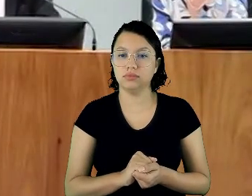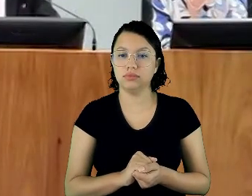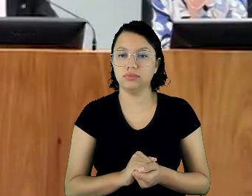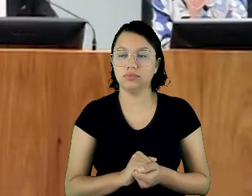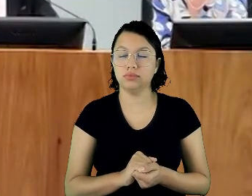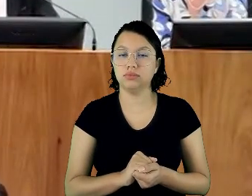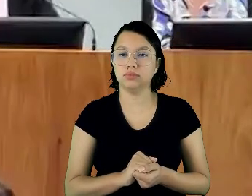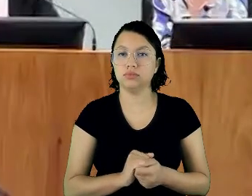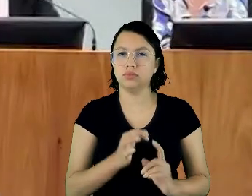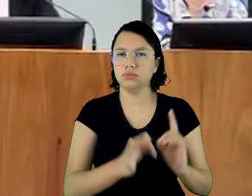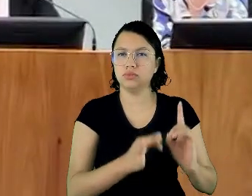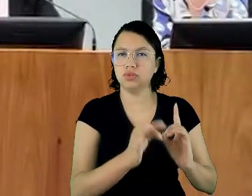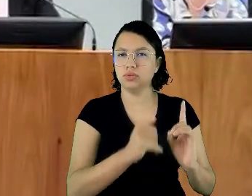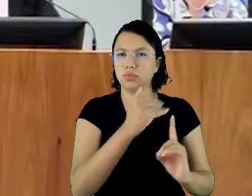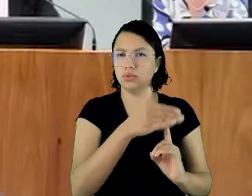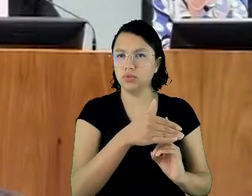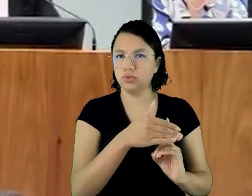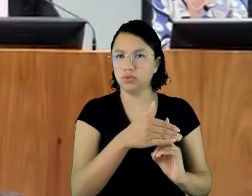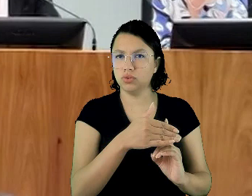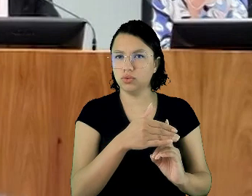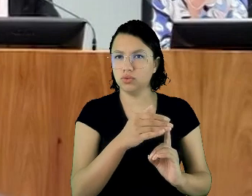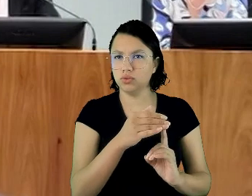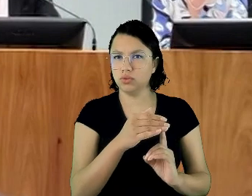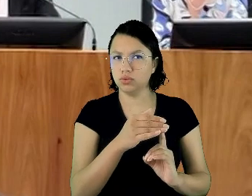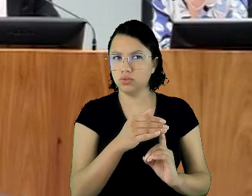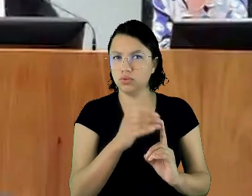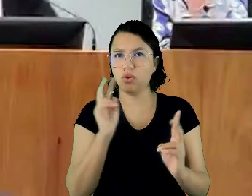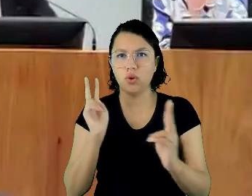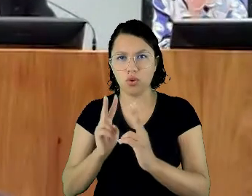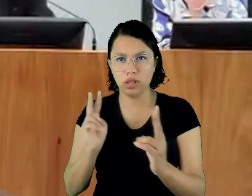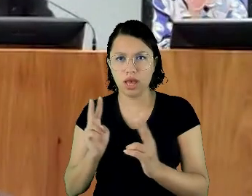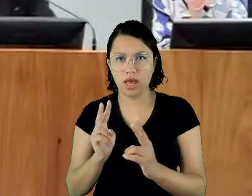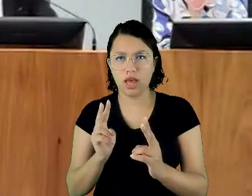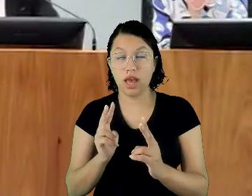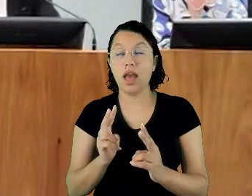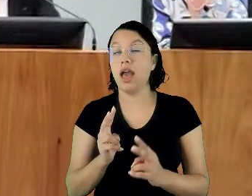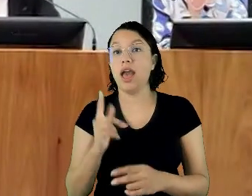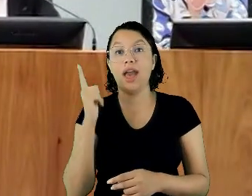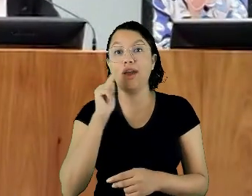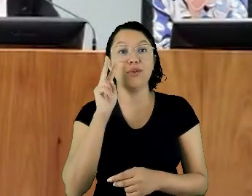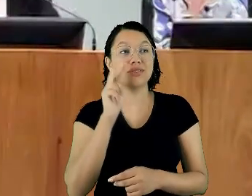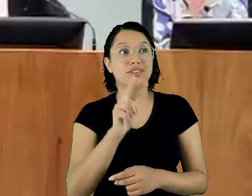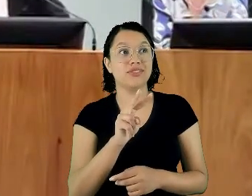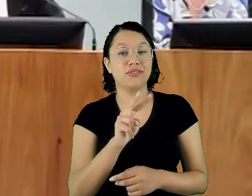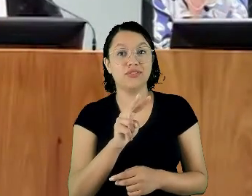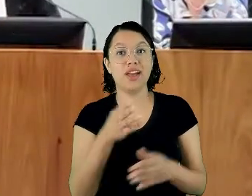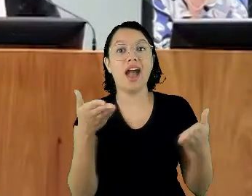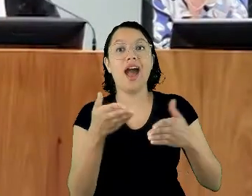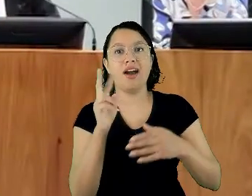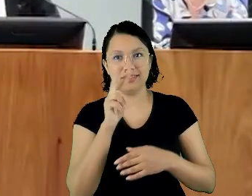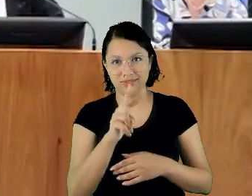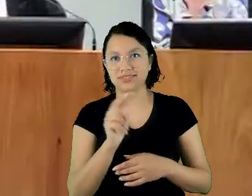Desembargadora Marli Ferreira online, é que eu não a vejo daqui, agora vi. Agora vi.